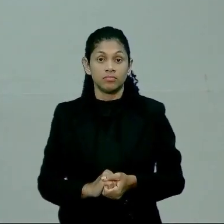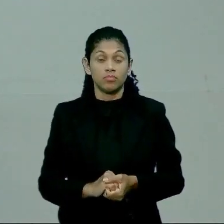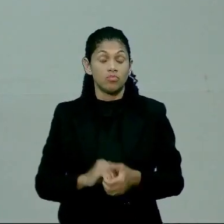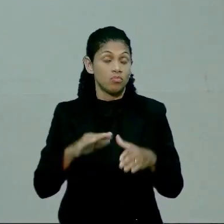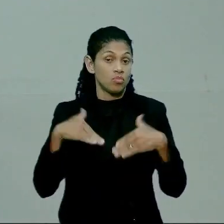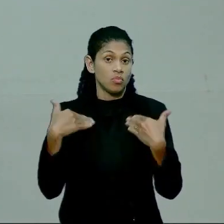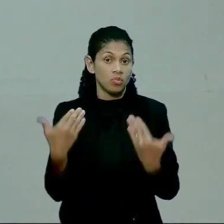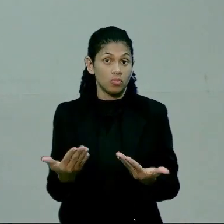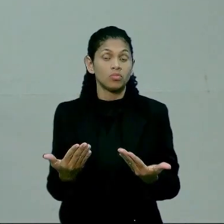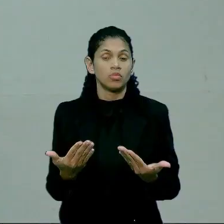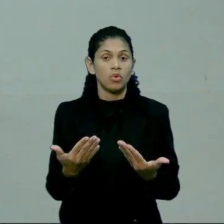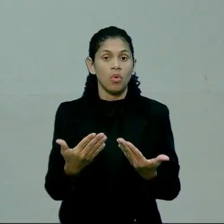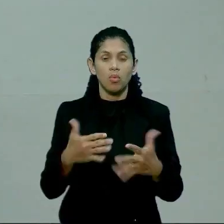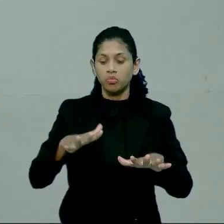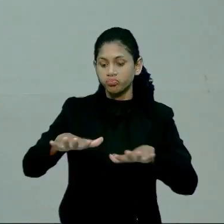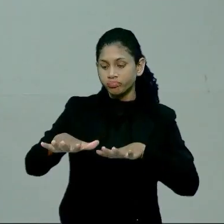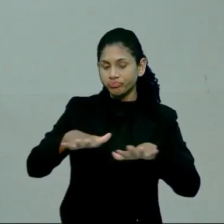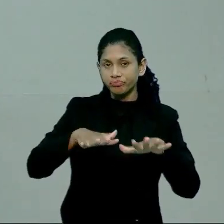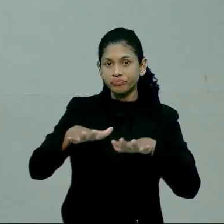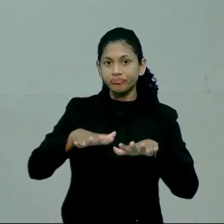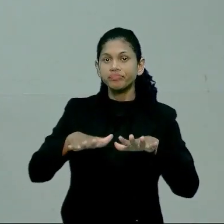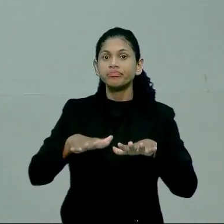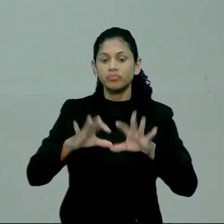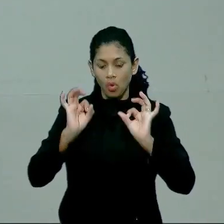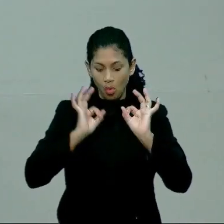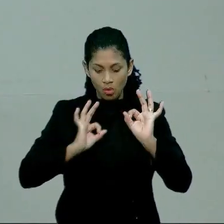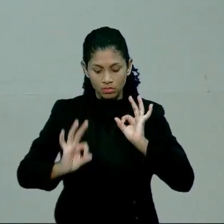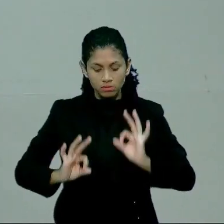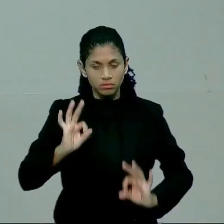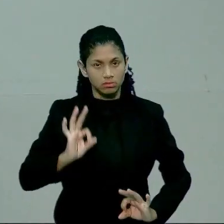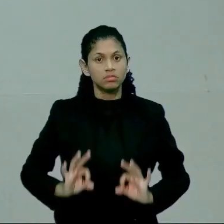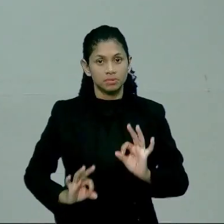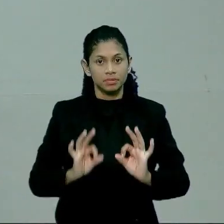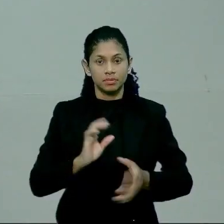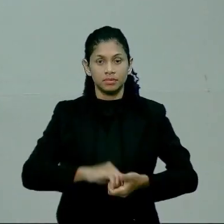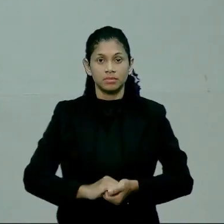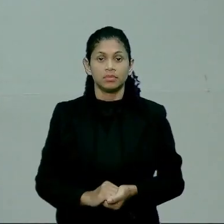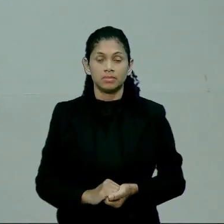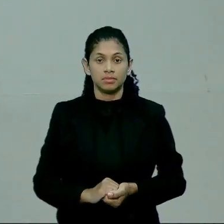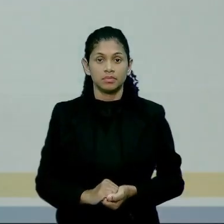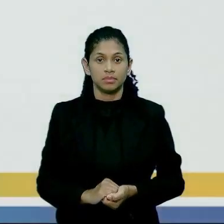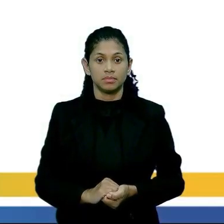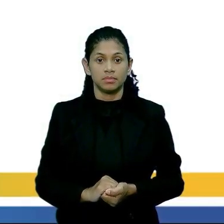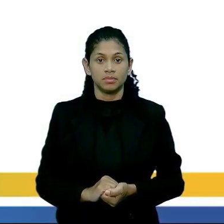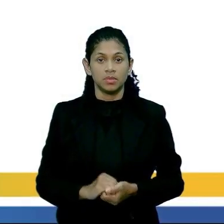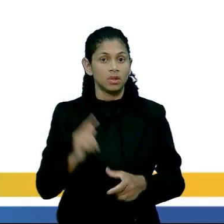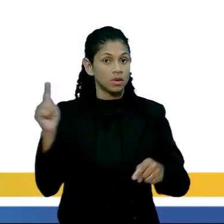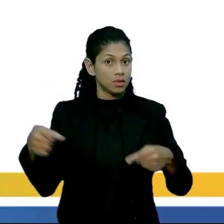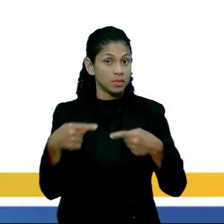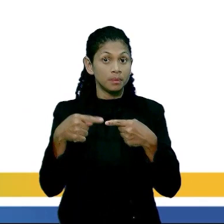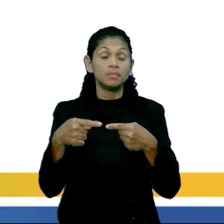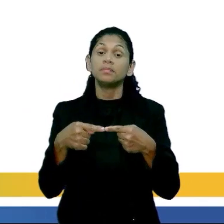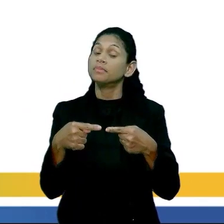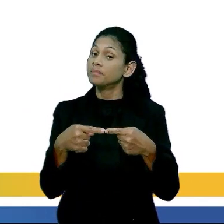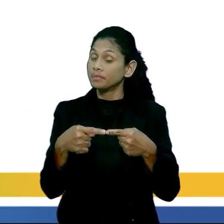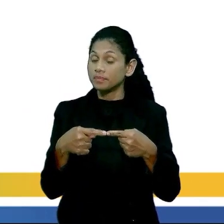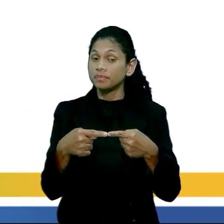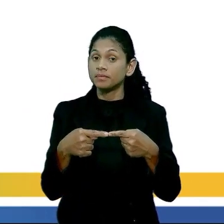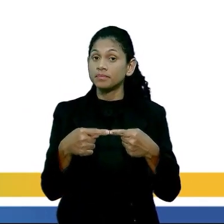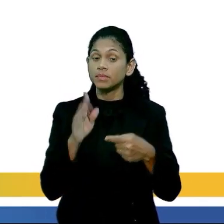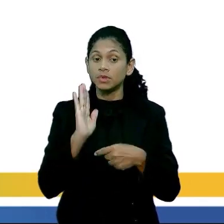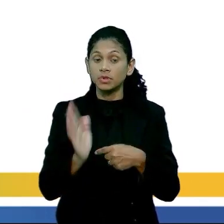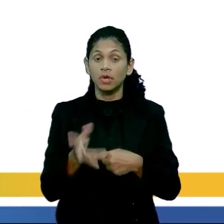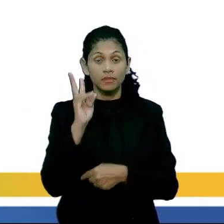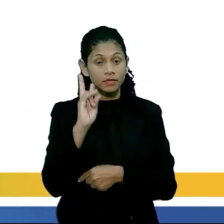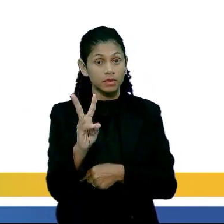de funcionamento do corpo. Era basicamente isso. E aí a gente fazendo essa associação, a gente já viu